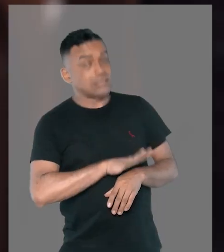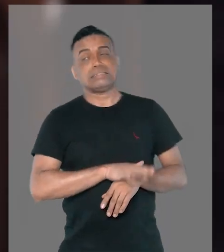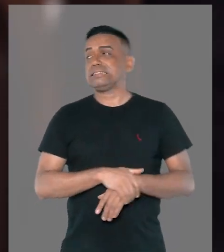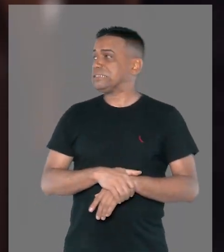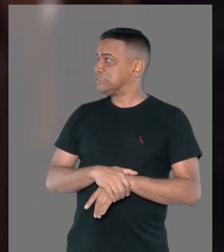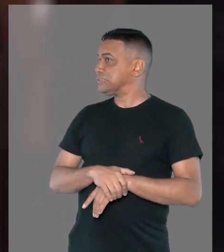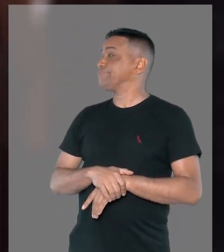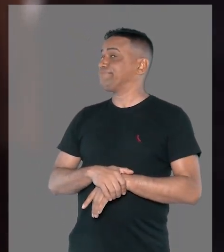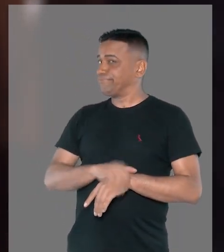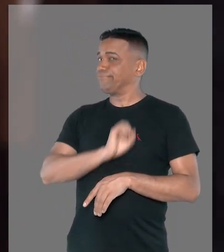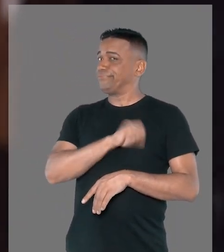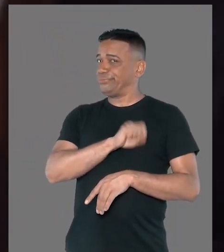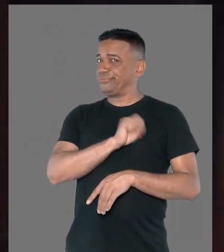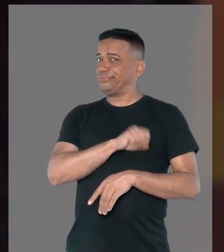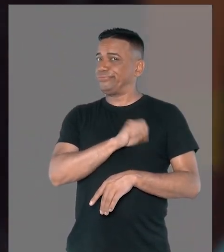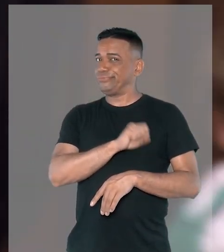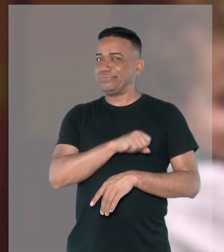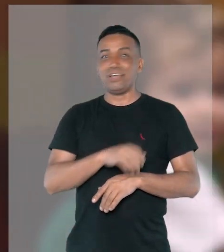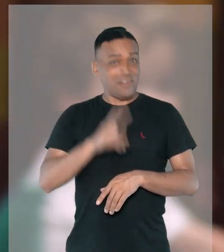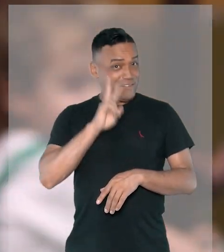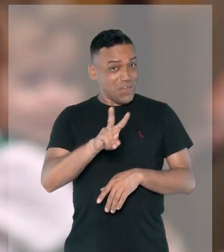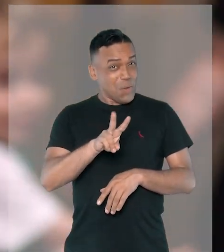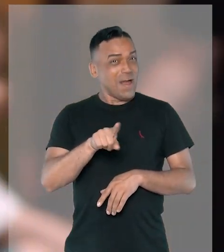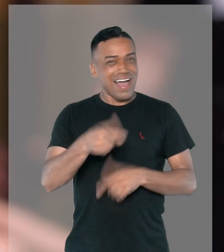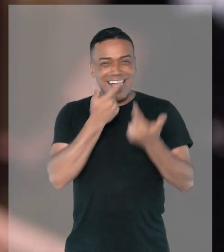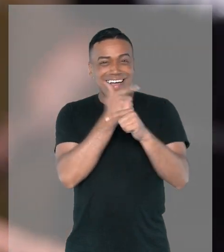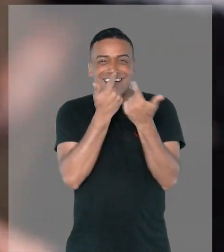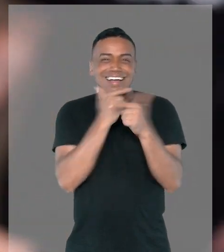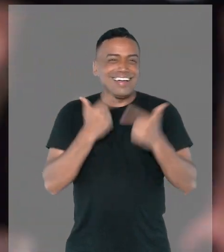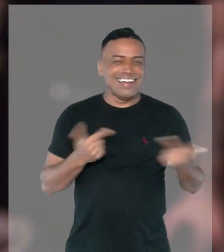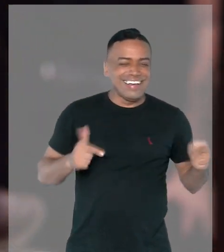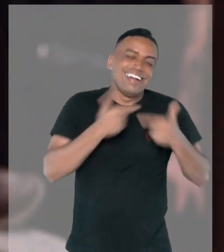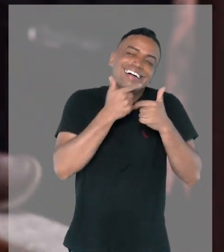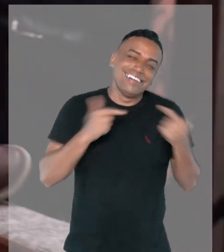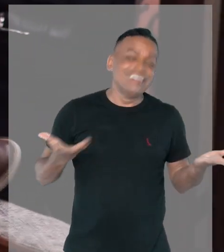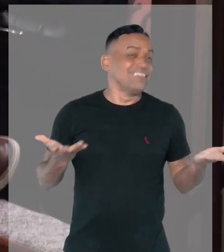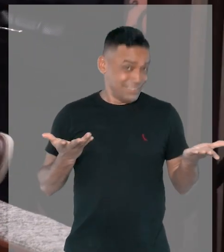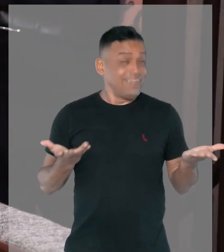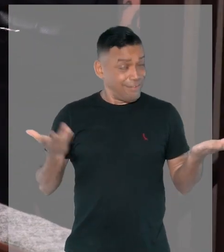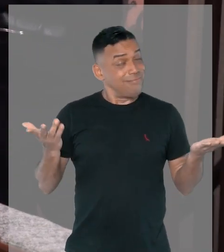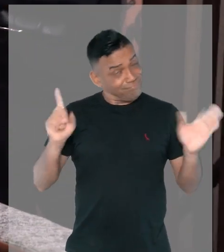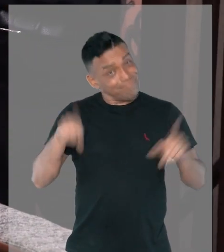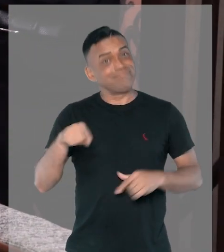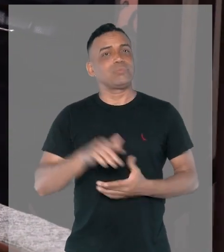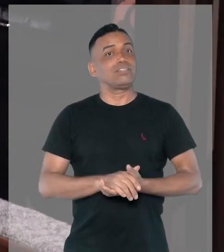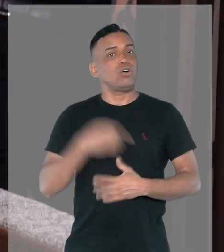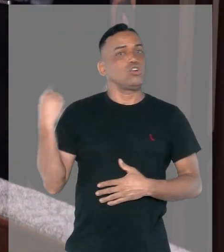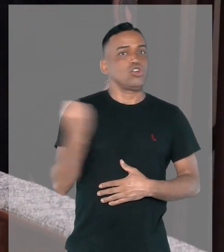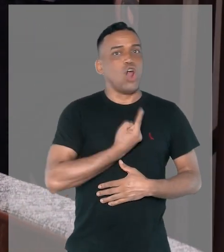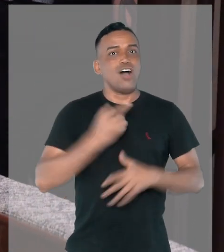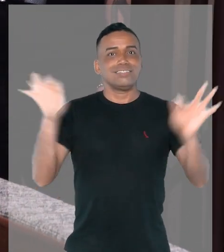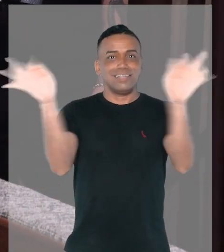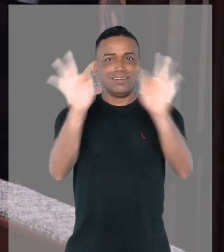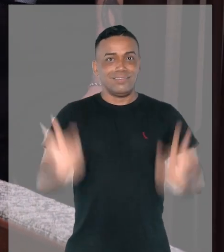Precisa de gostar de bicho e de criança. Olha lá, viu? Não é? A criancinha está sentada na